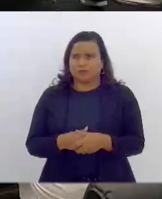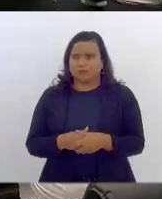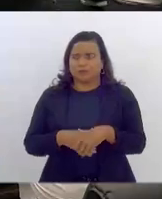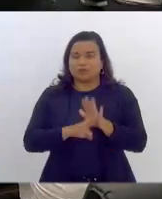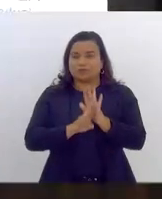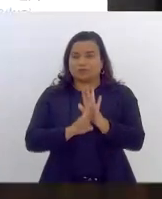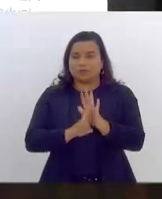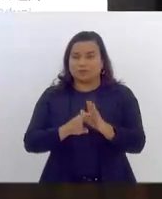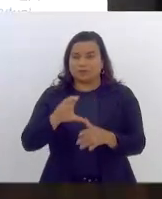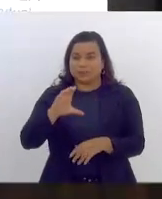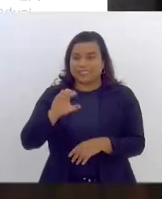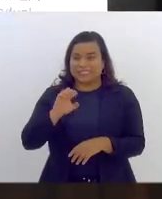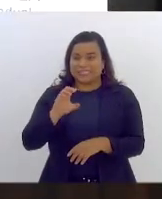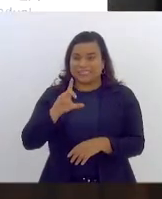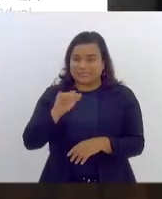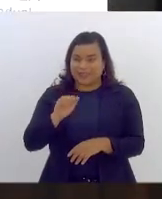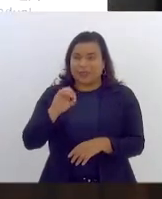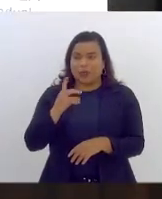Cecília Oliveira, querida.